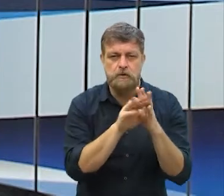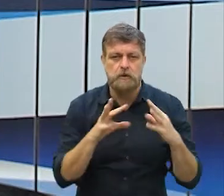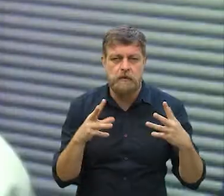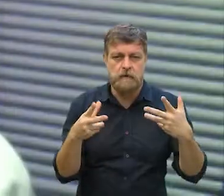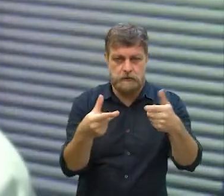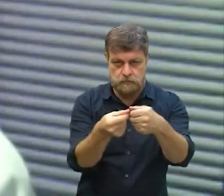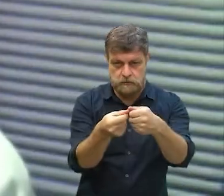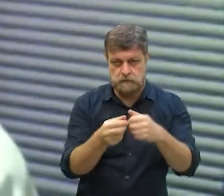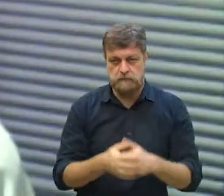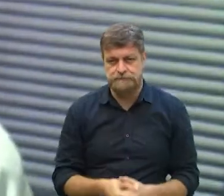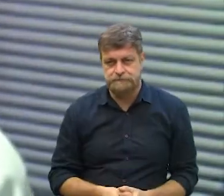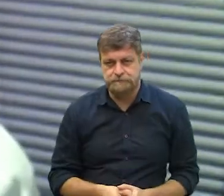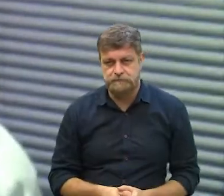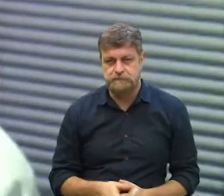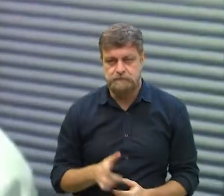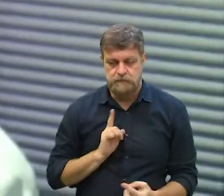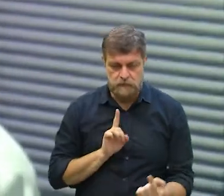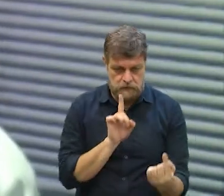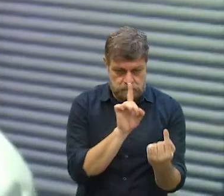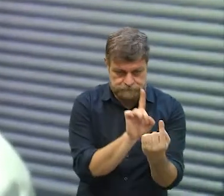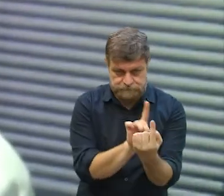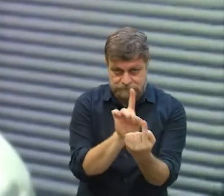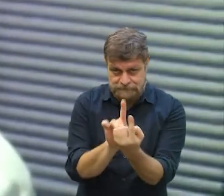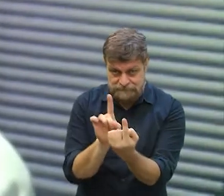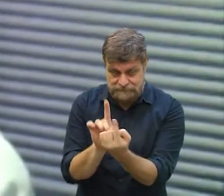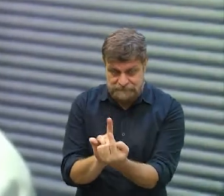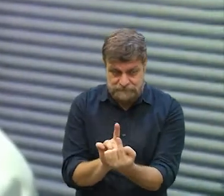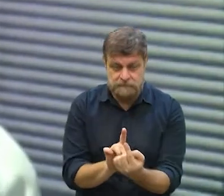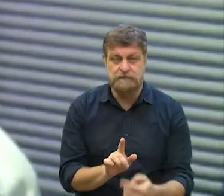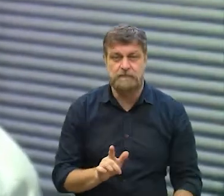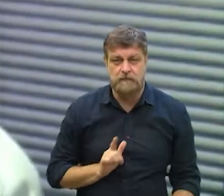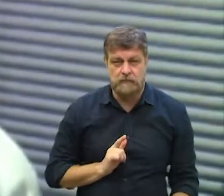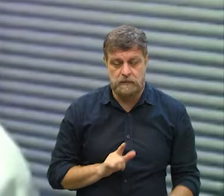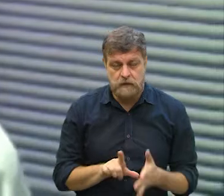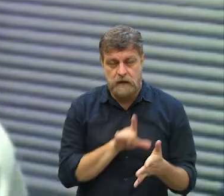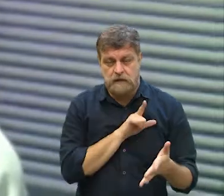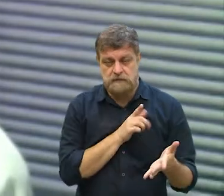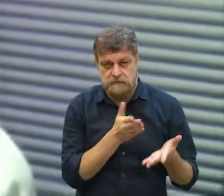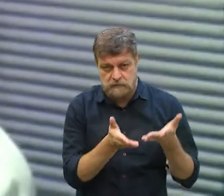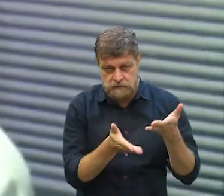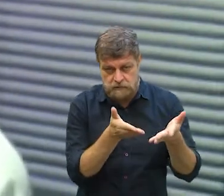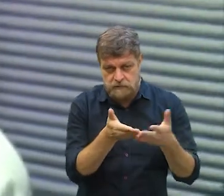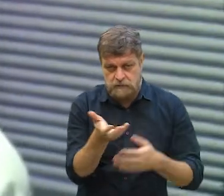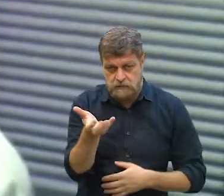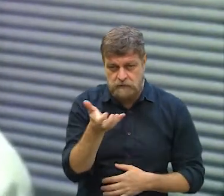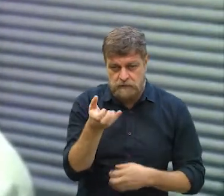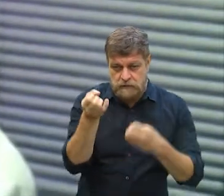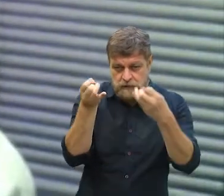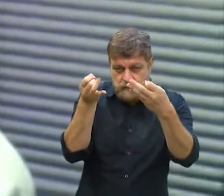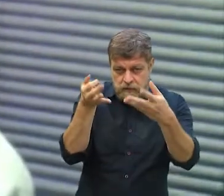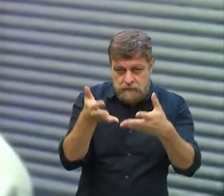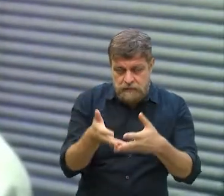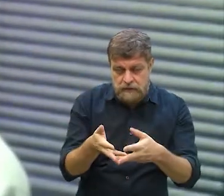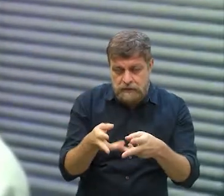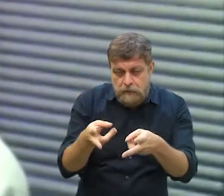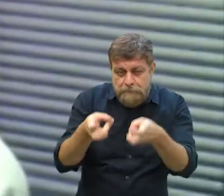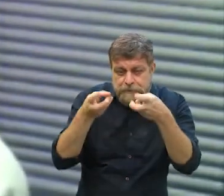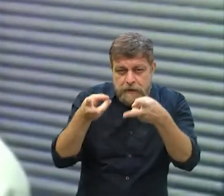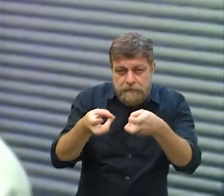confiável? Sim, os tratamentos são individualizados. Antes de falar de tratamento, eu vou comentar um pouquinho com vocês